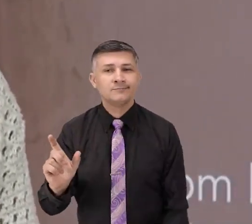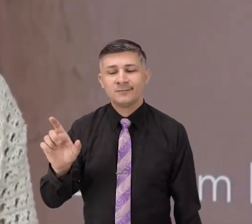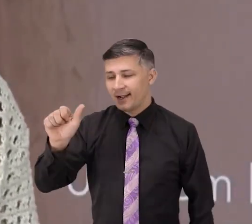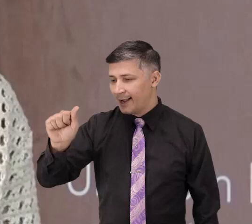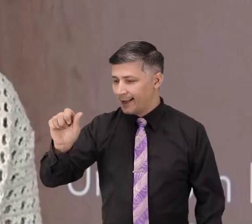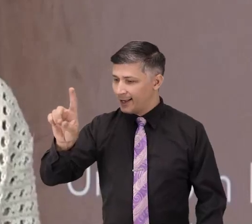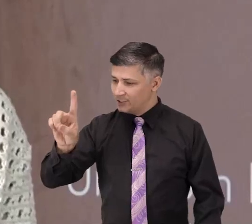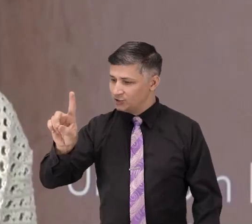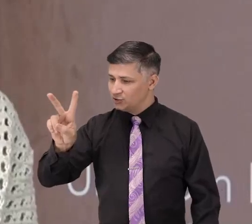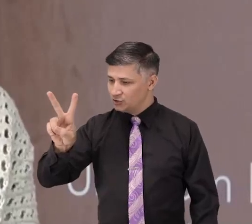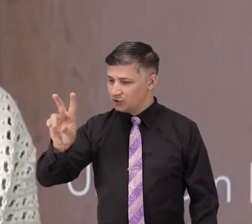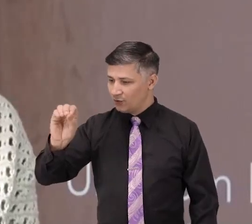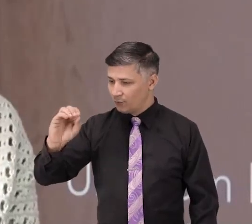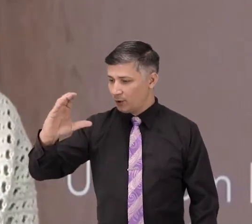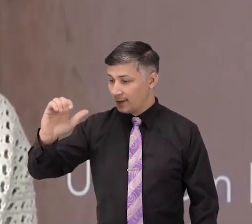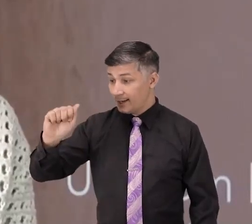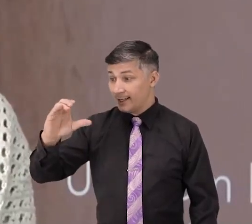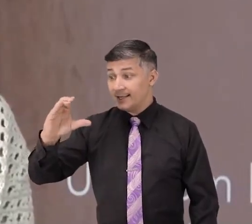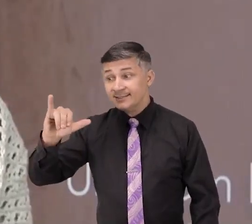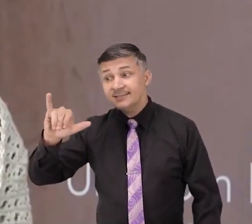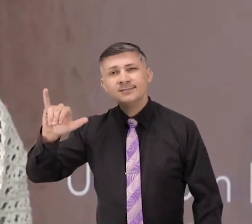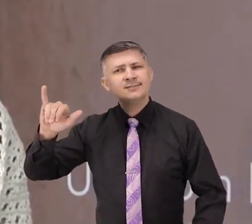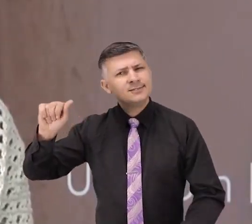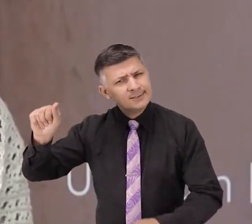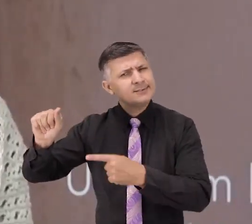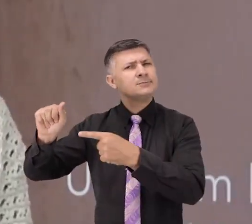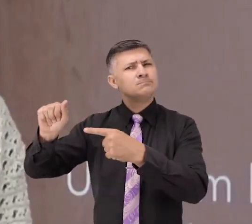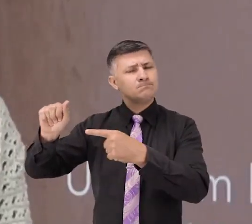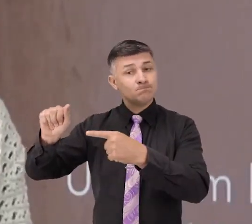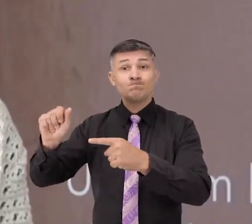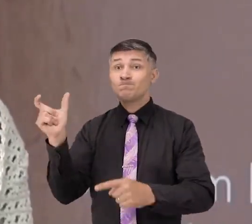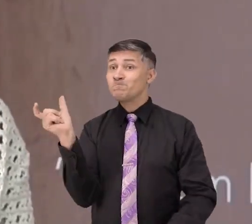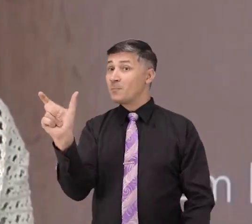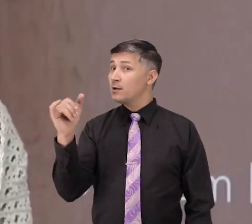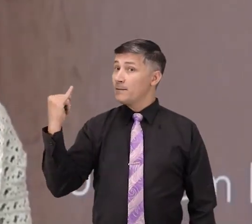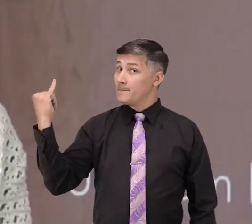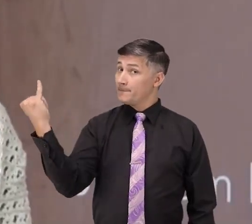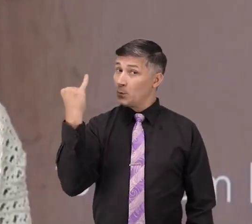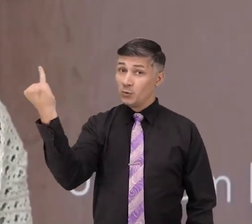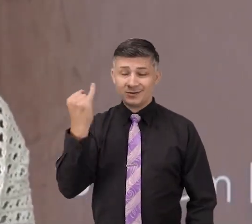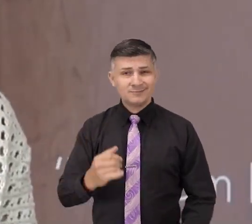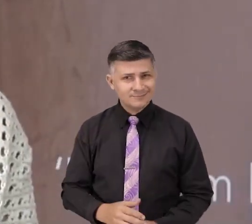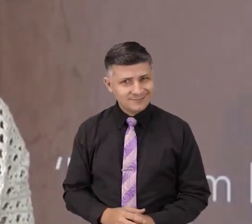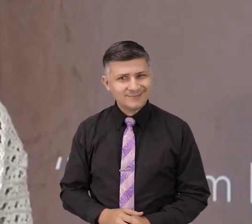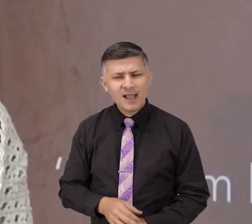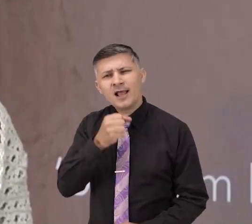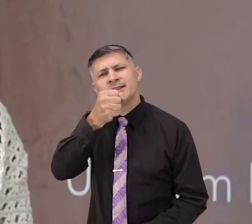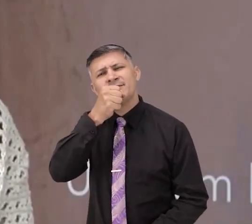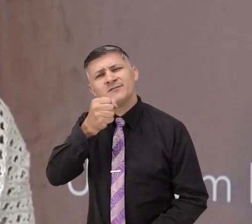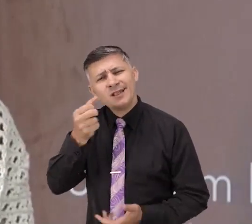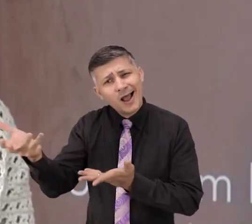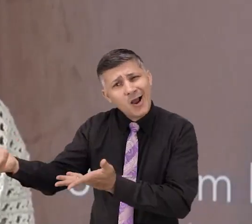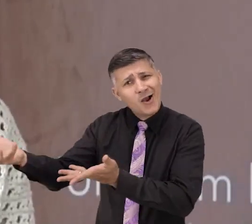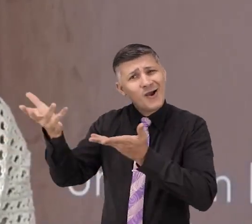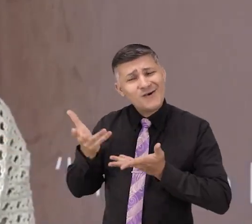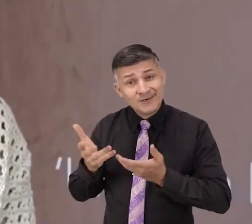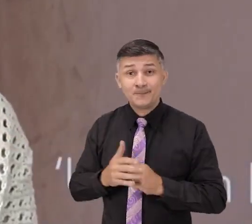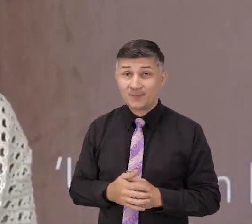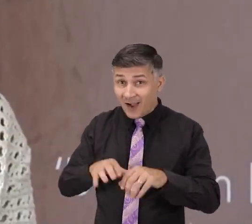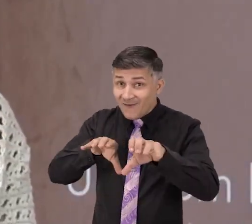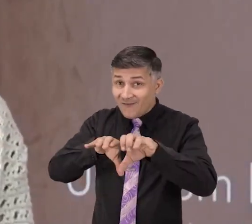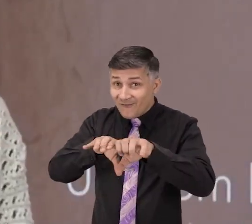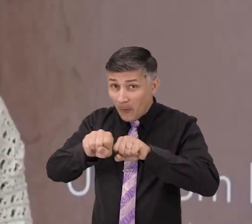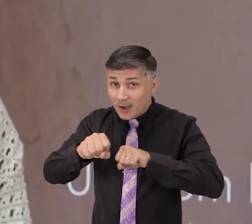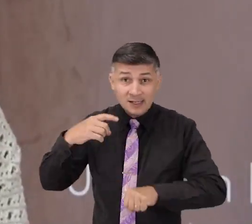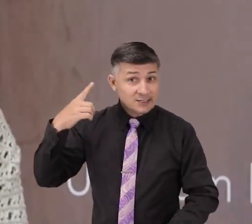advocacia. E para falar sobre essa palavra tão importante, a nossa entrevistada de hoje